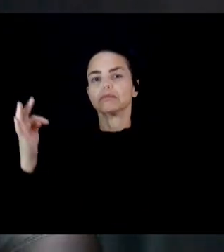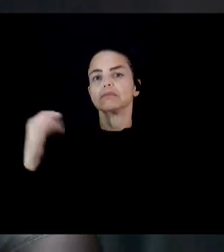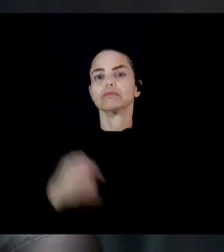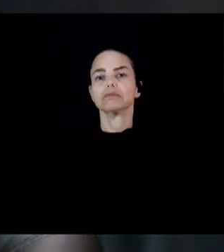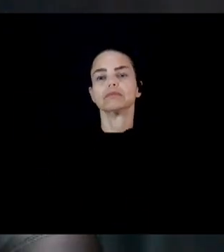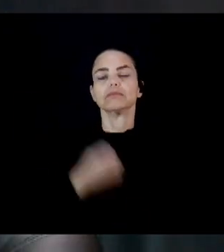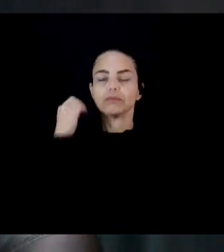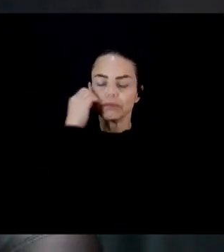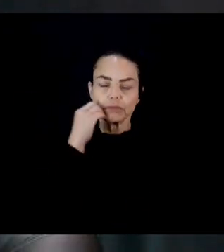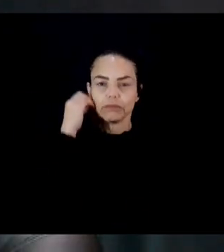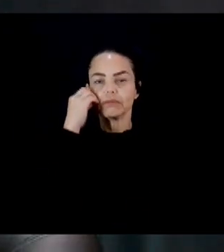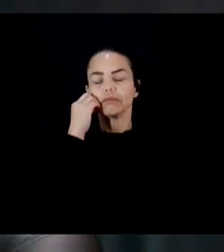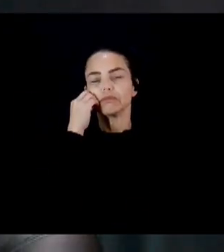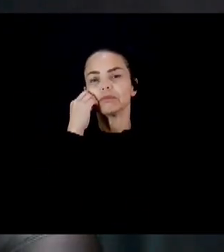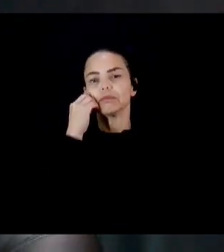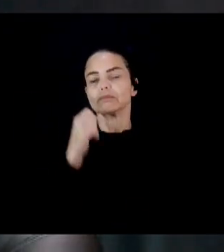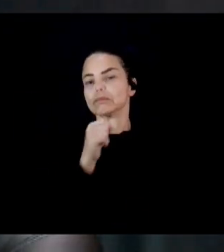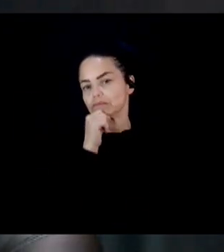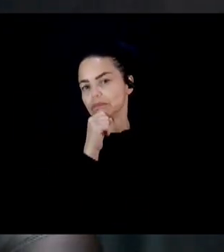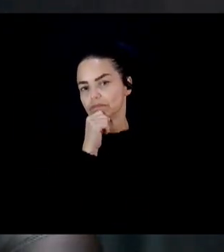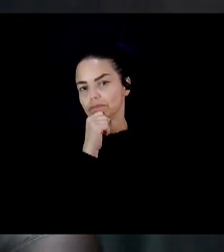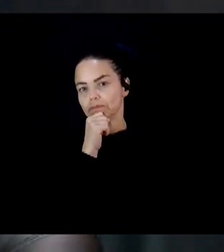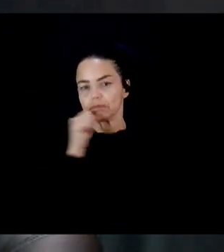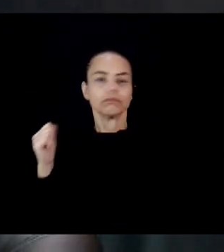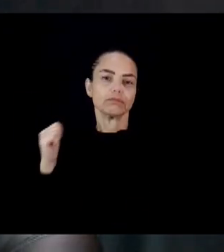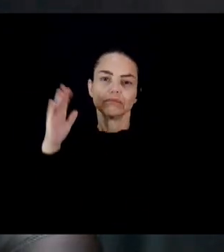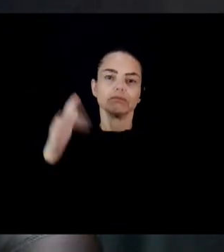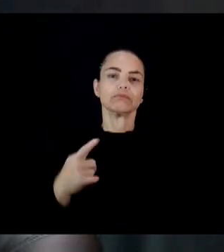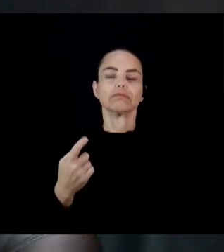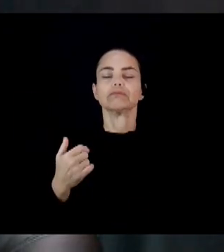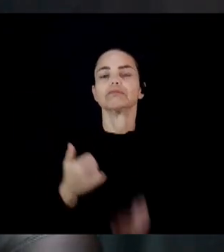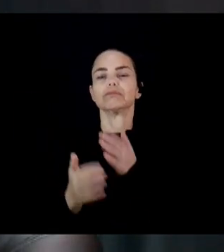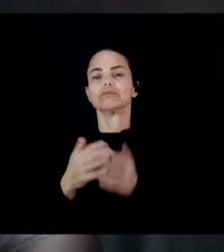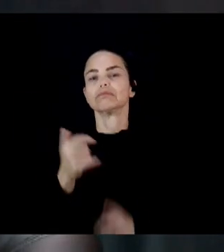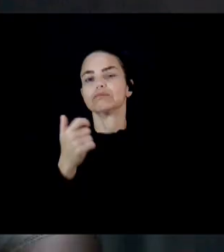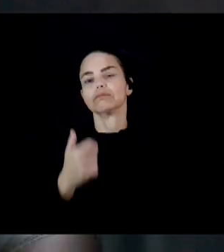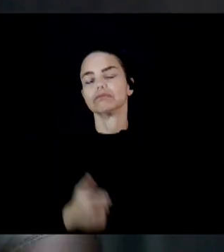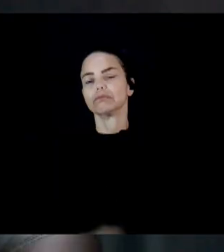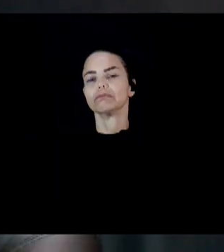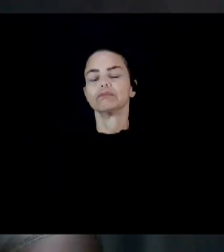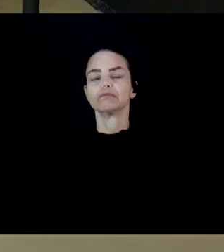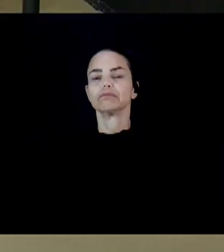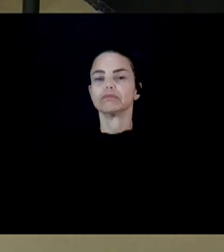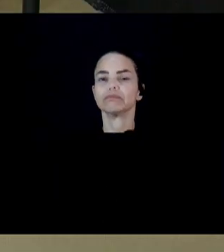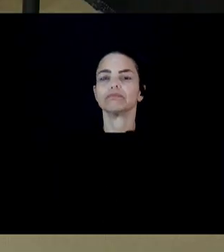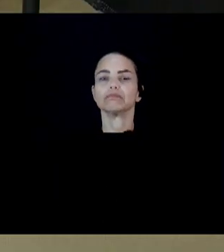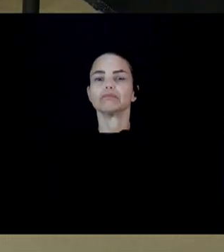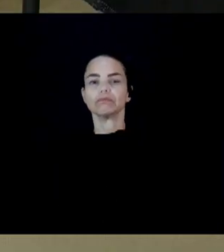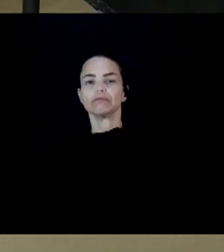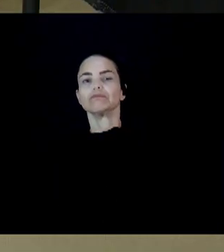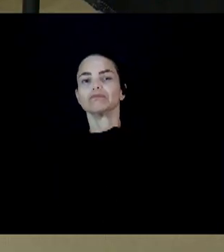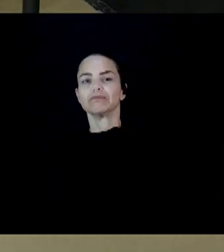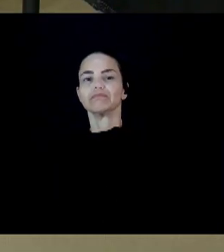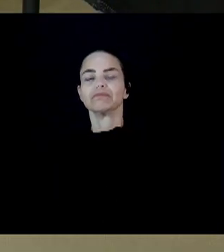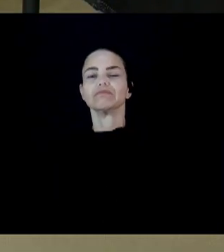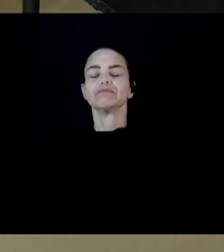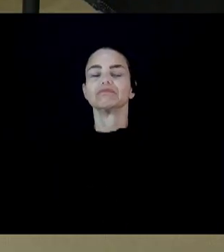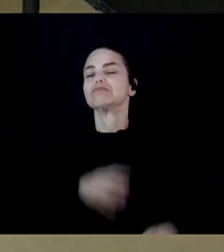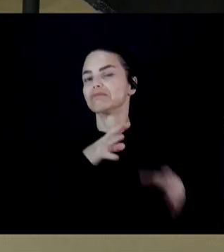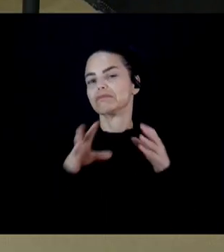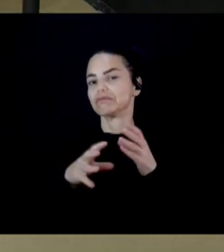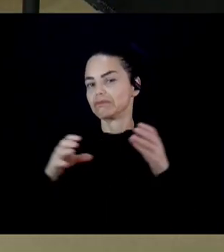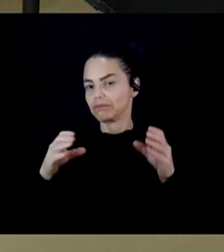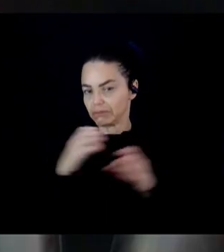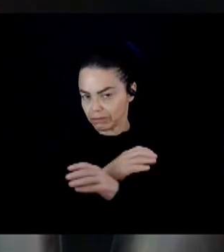que uma pessoa mais velha tem é superior a qualquer um de nós. Excelente. E assim, só para completar, a minha visão,